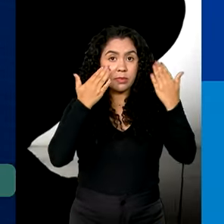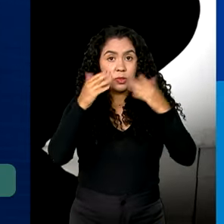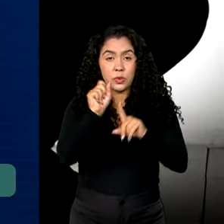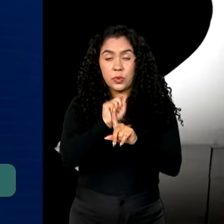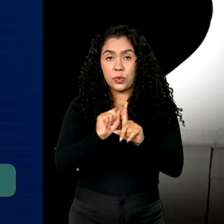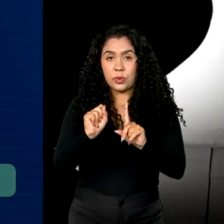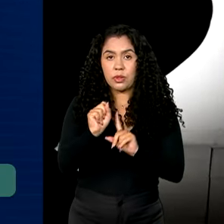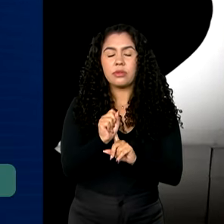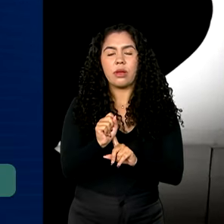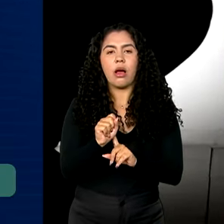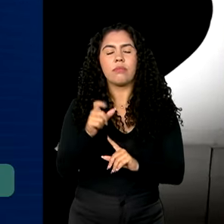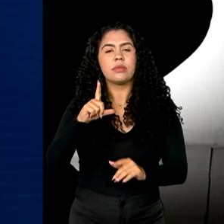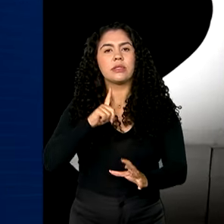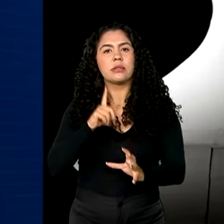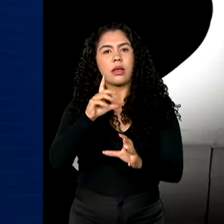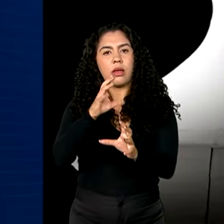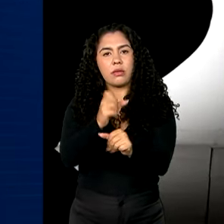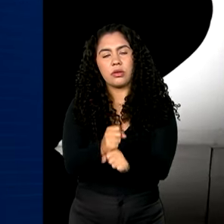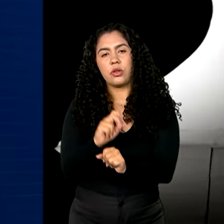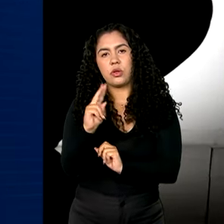Atualmente, ela é formada por